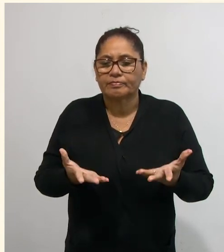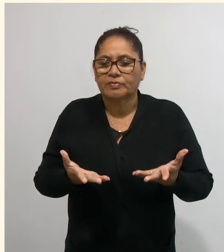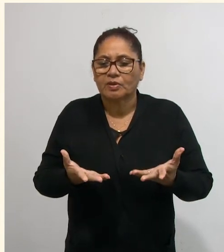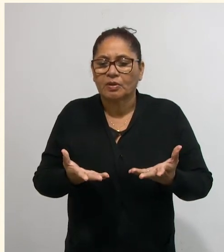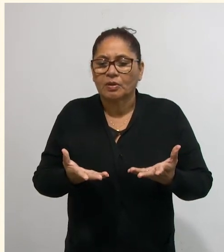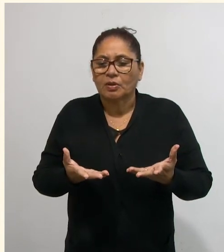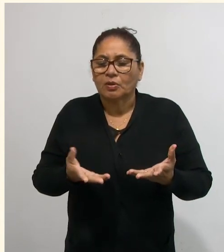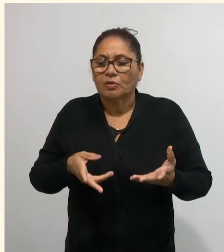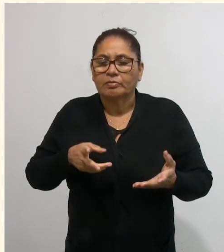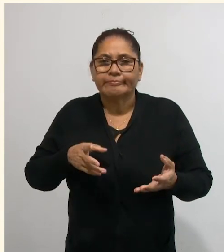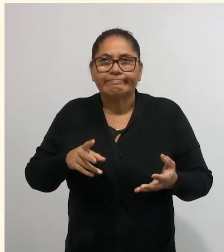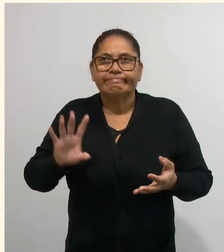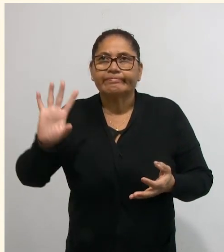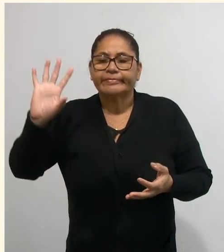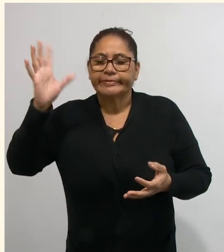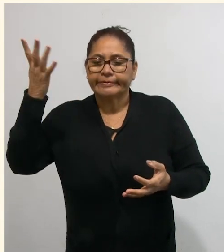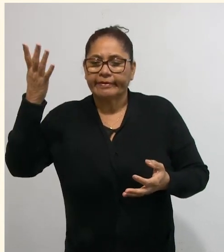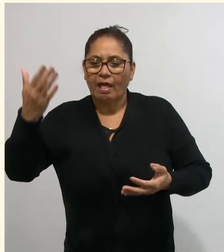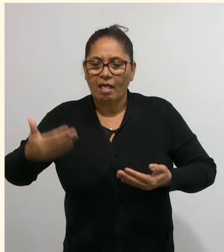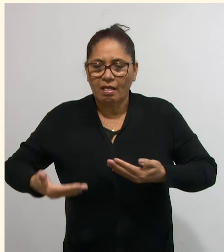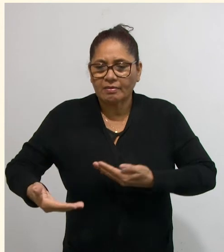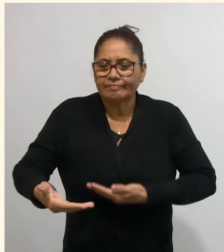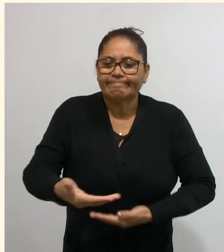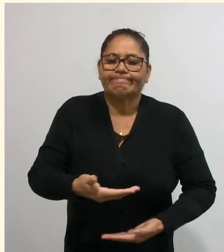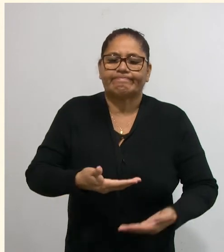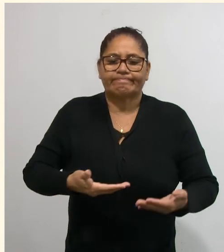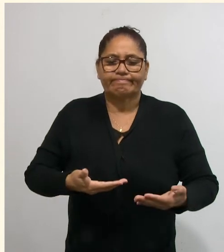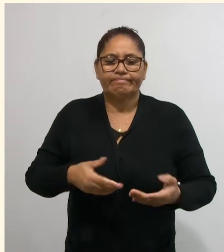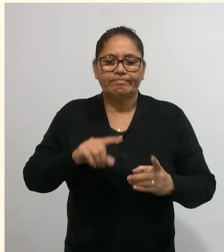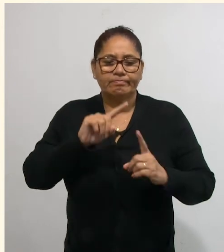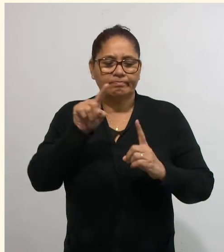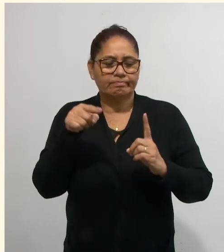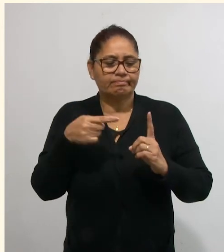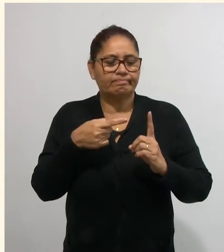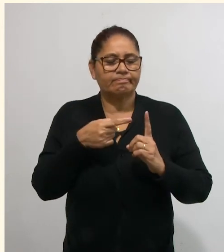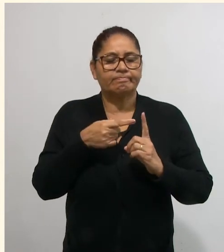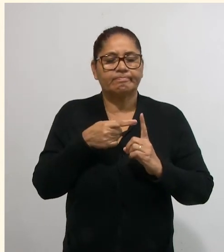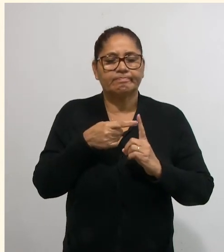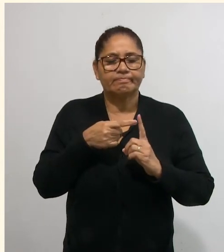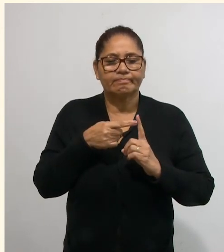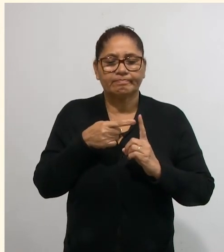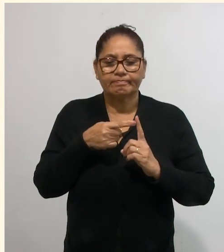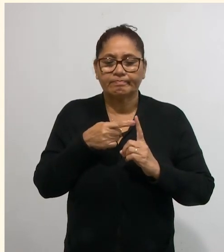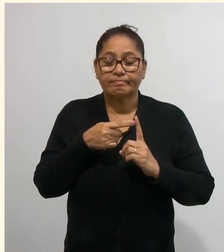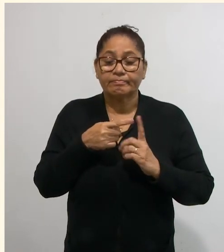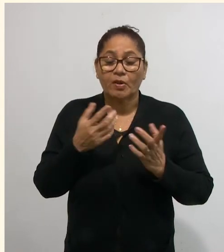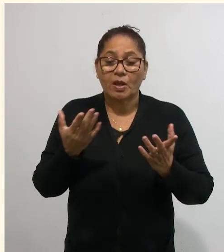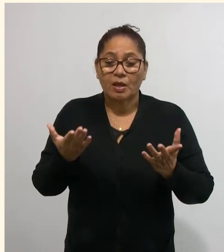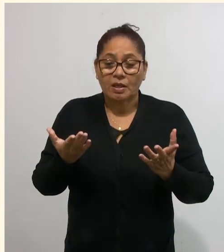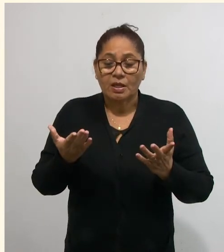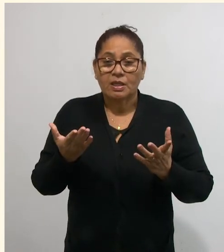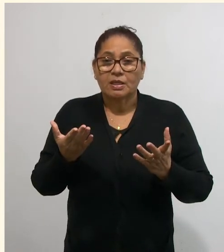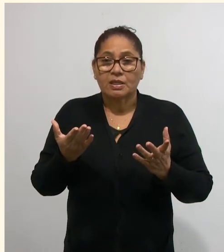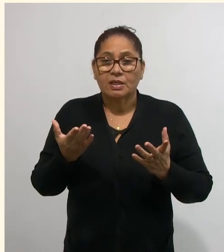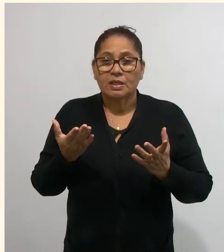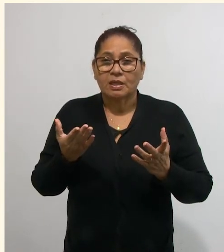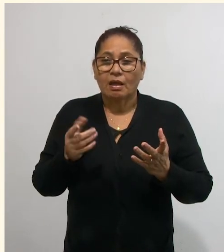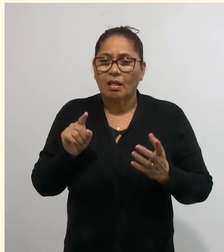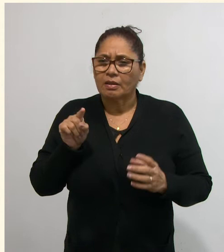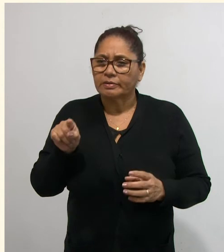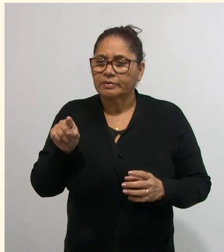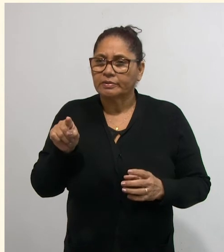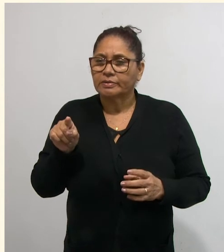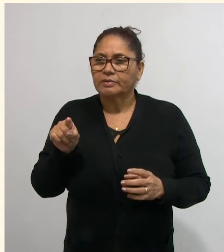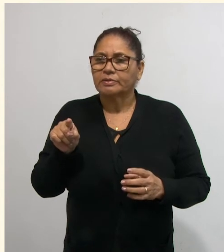de atos sucessivos e interrelacionados para atingir os objetivos. Nessa